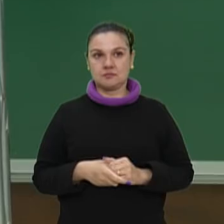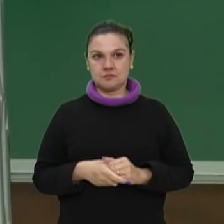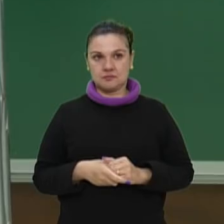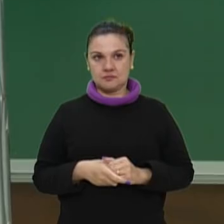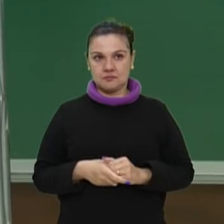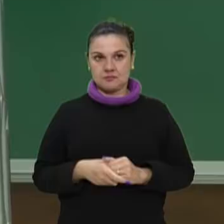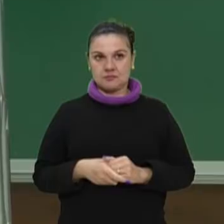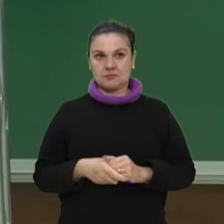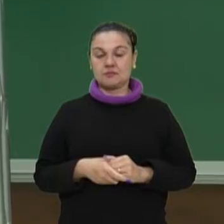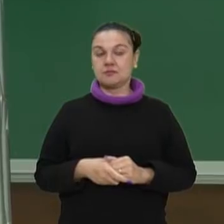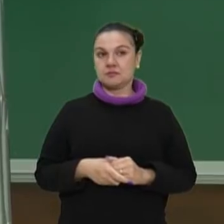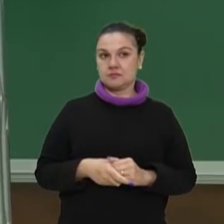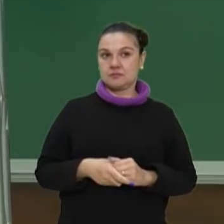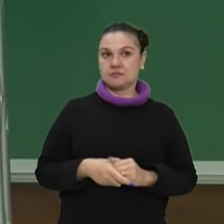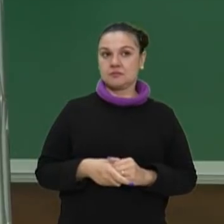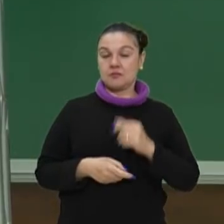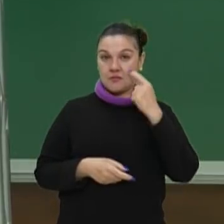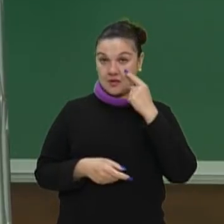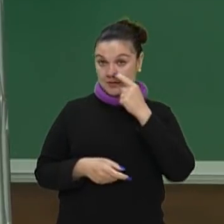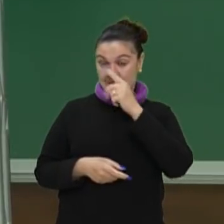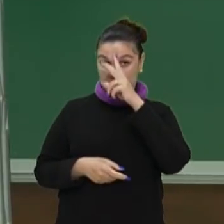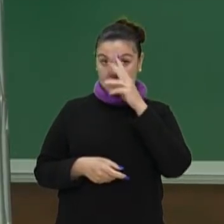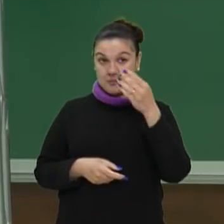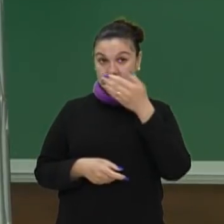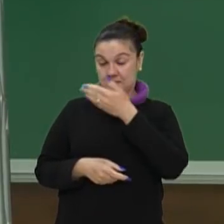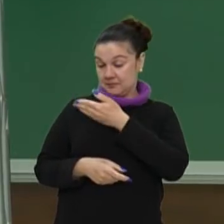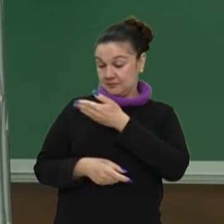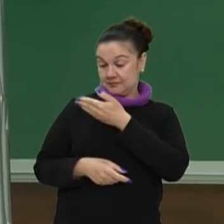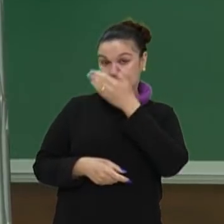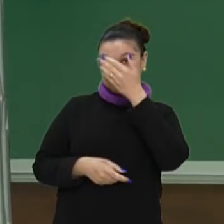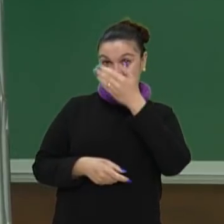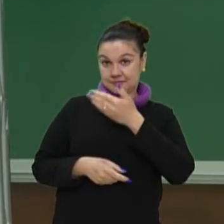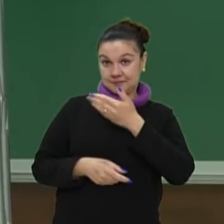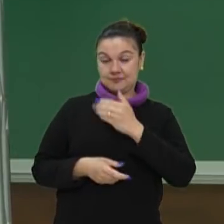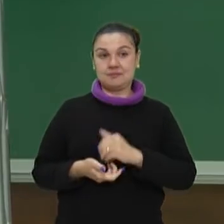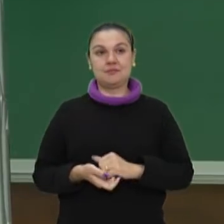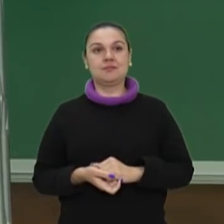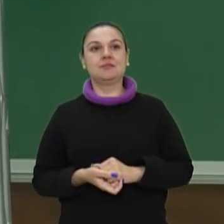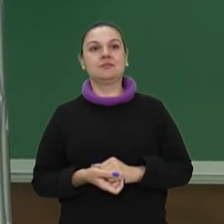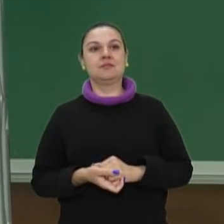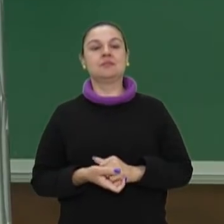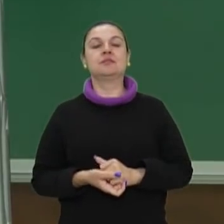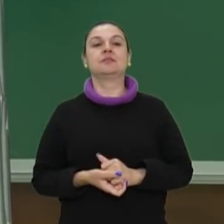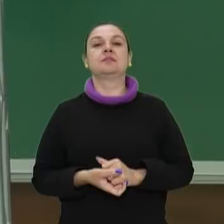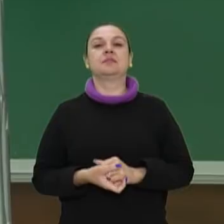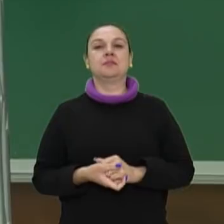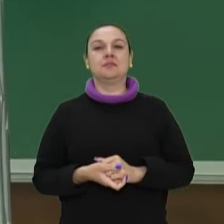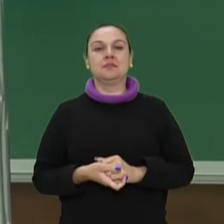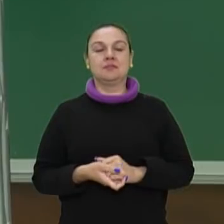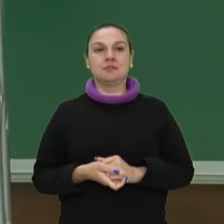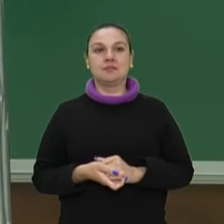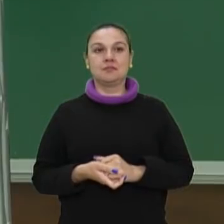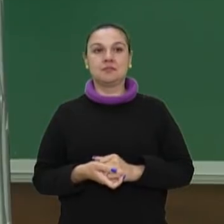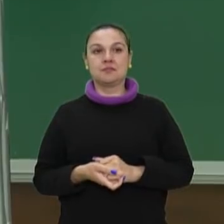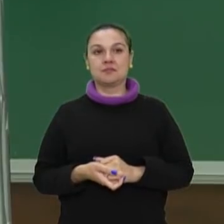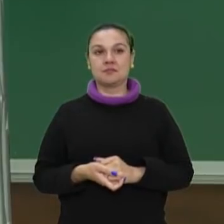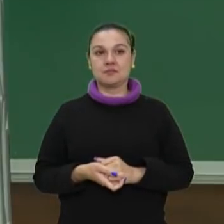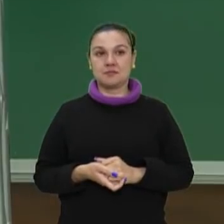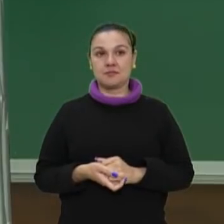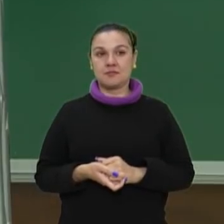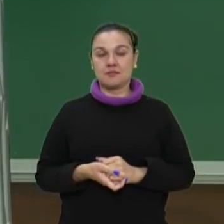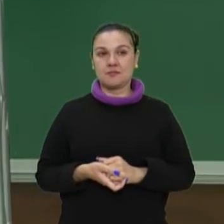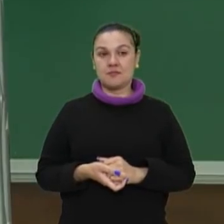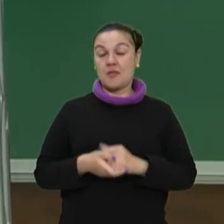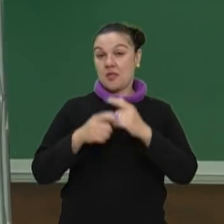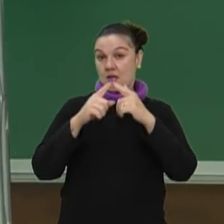duas, como o A vale 1, é o B com sinal trocado, então aqui o B é menos 7, né? Tá lá, B é menos 7, então vai ficar mais 7. O produto